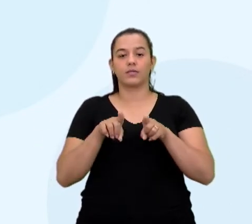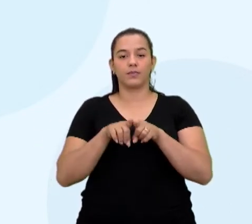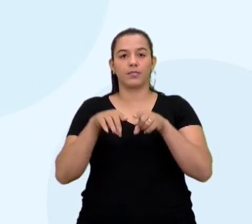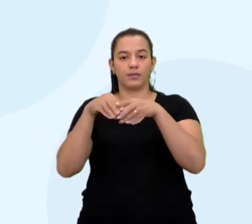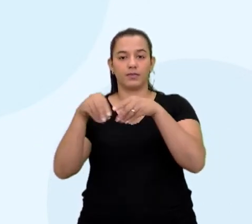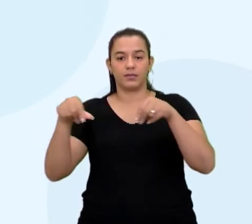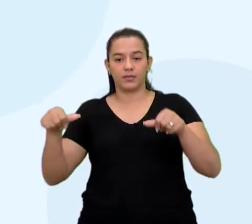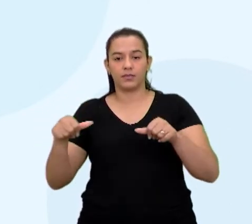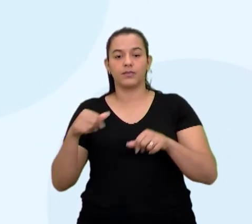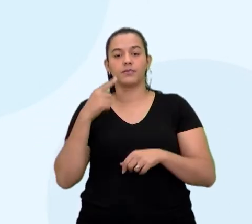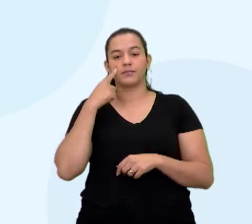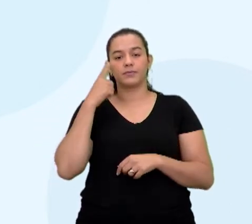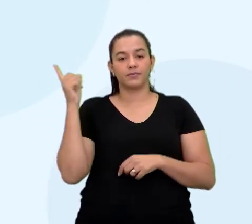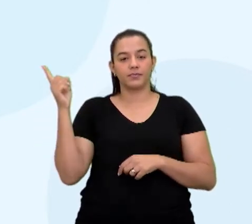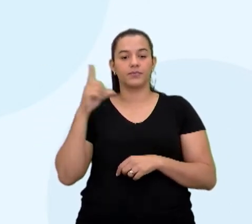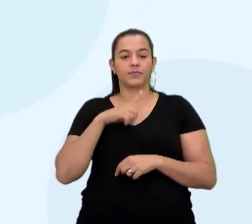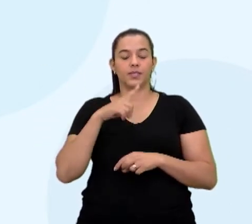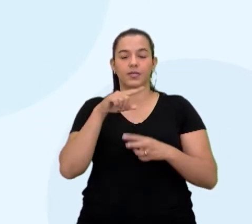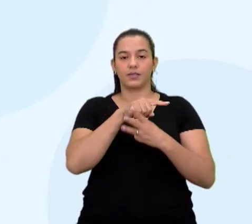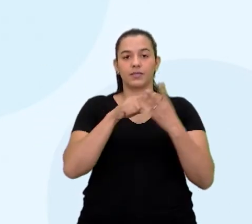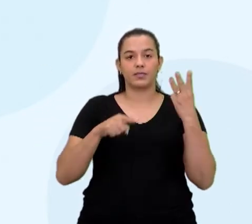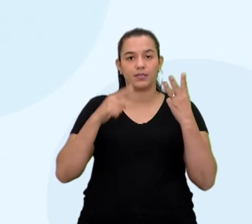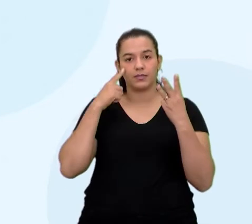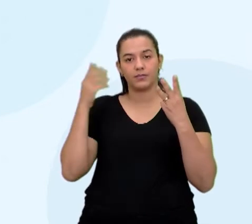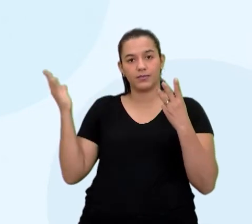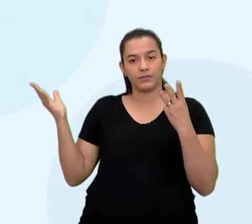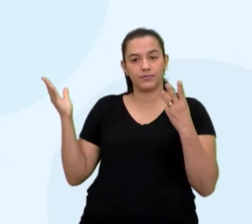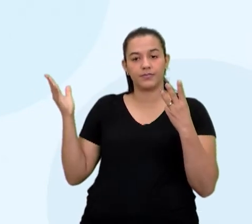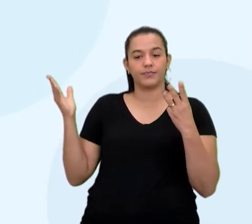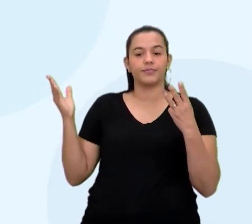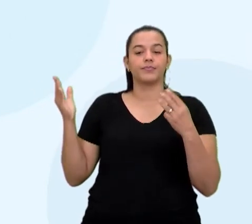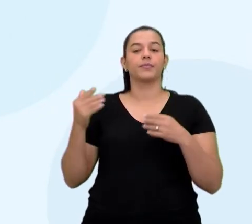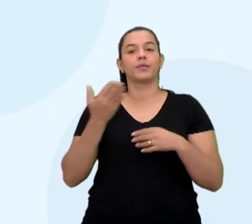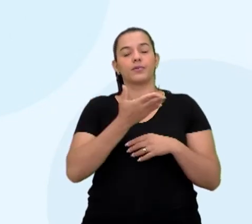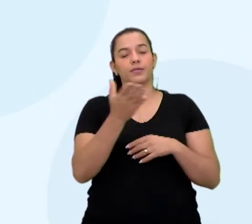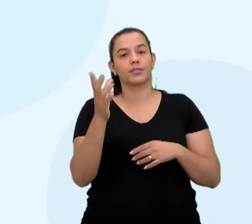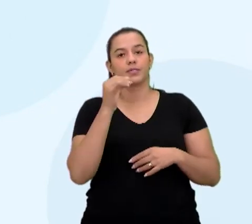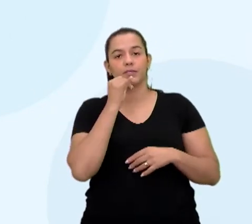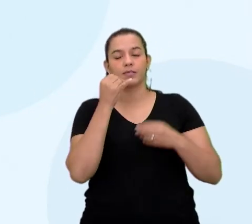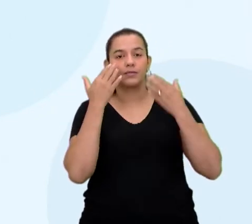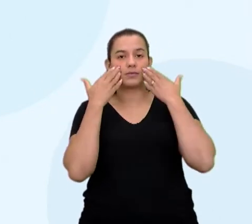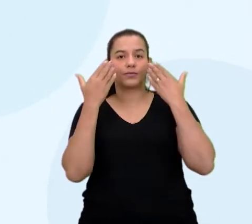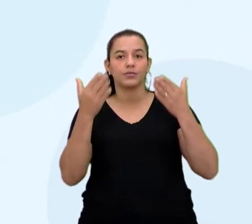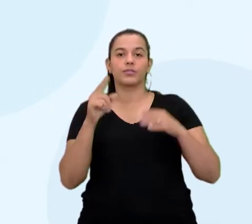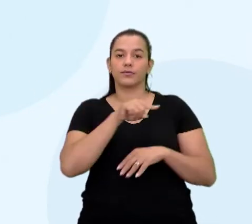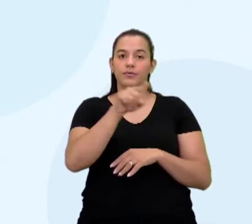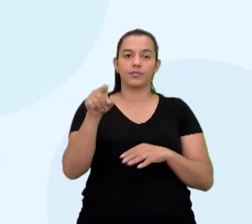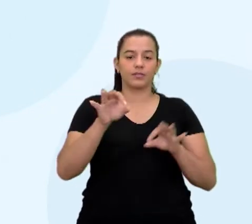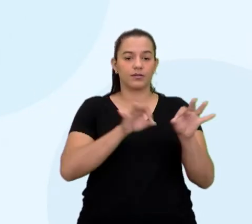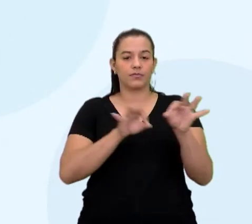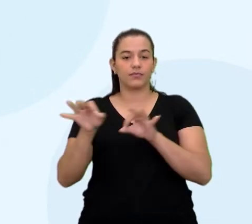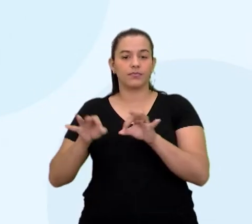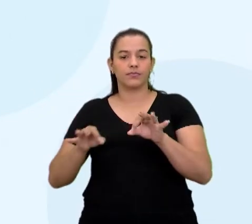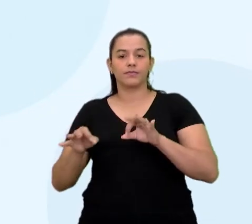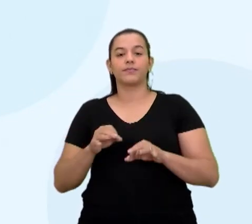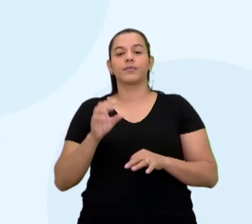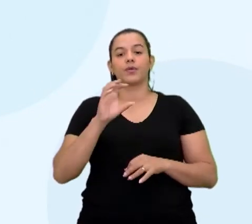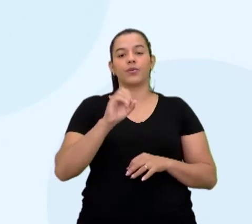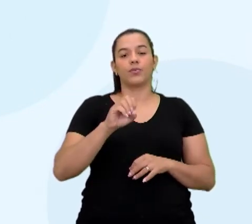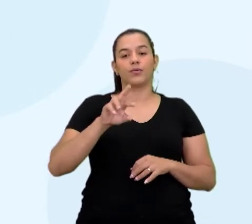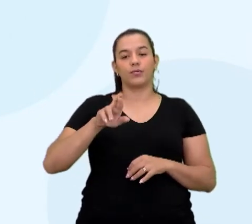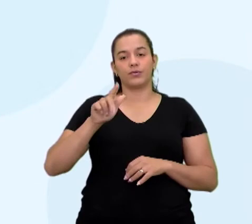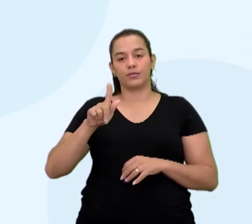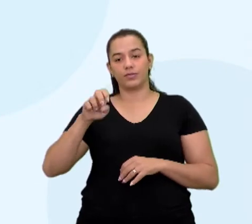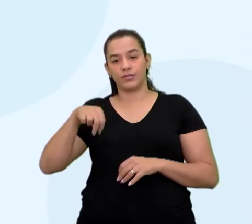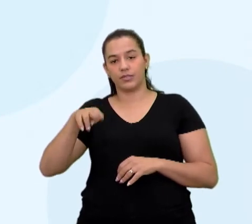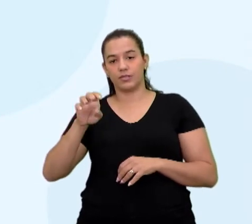tá certo? Então tem aí 3 exemplos aí para vocês, né, retratando aí essa formação de orogênese. Quando eu falo a palavra